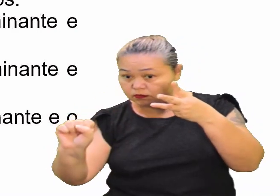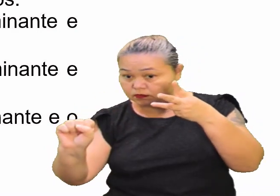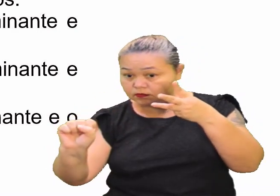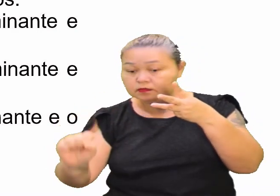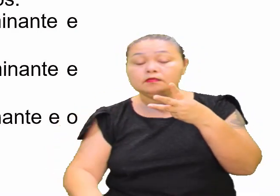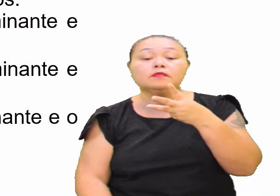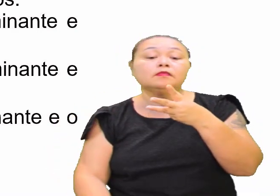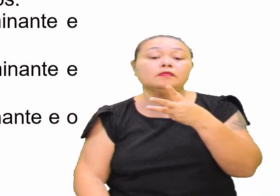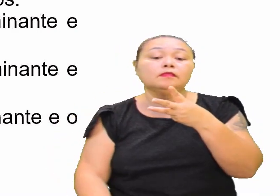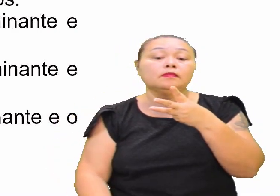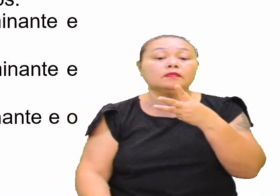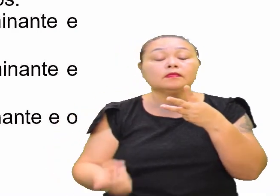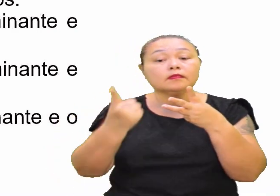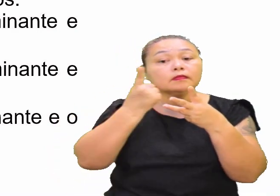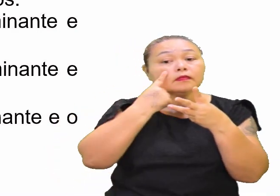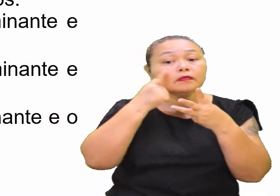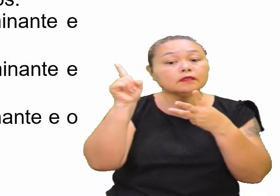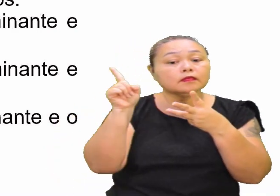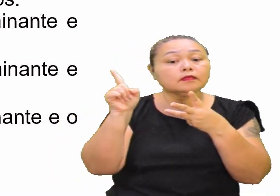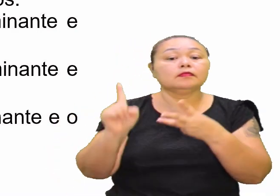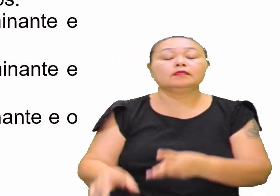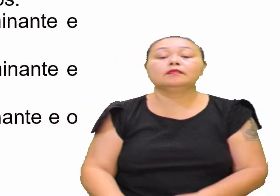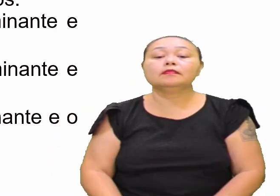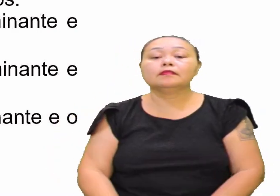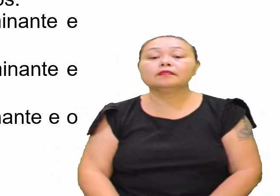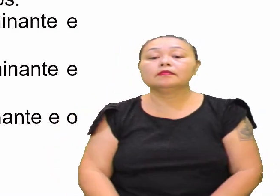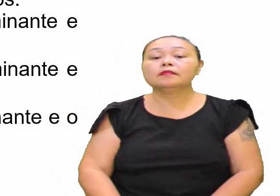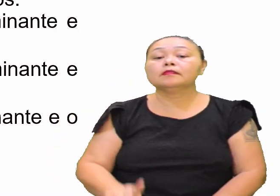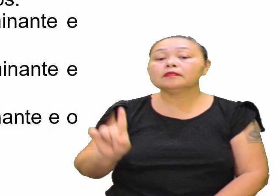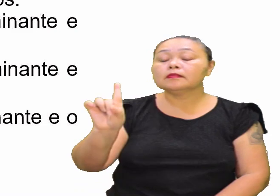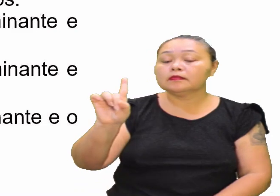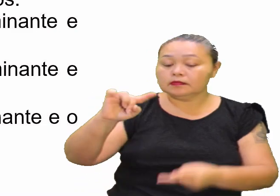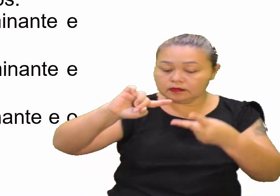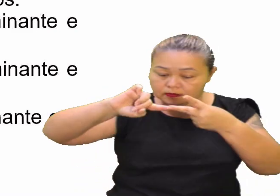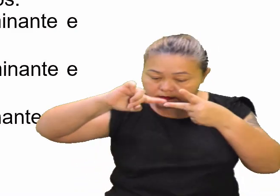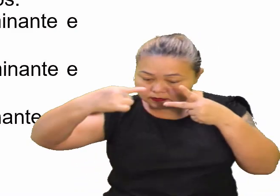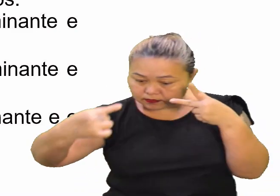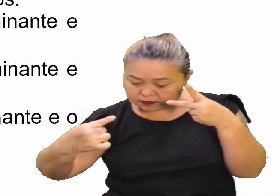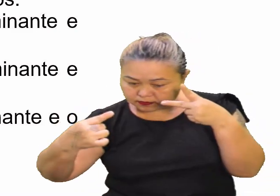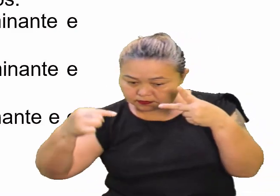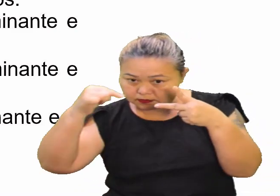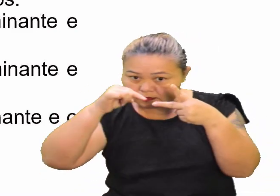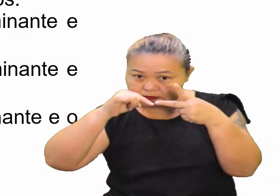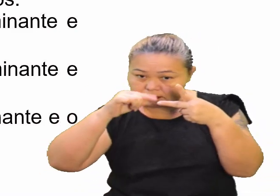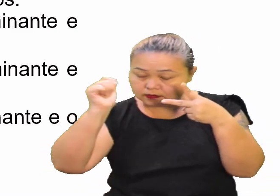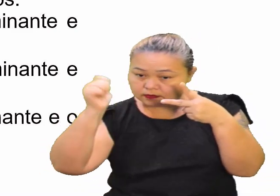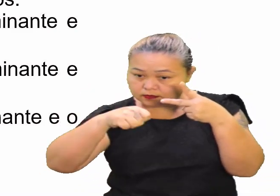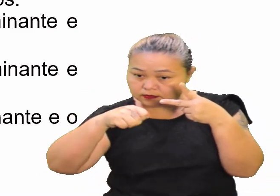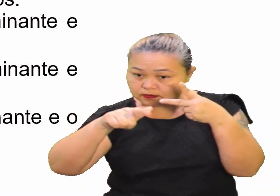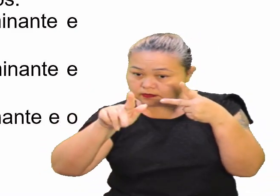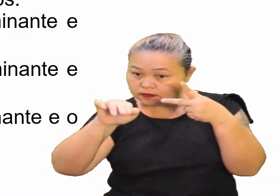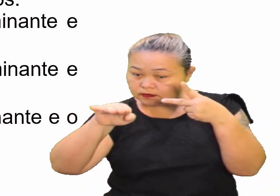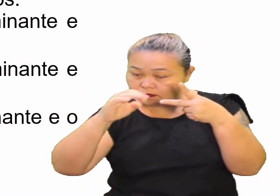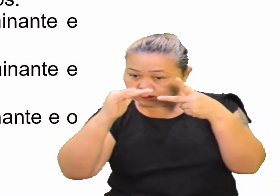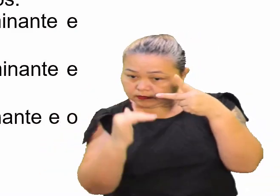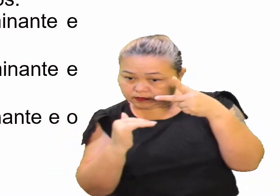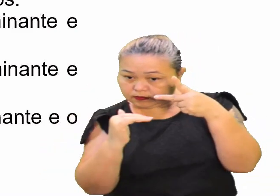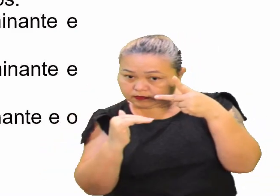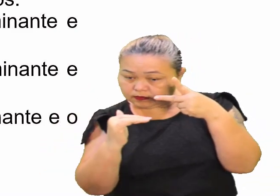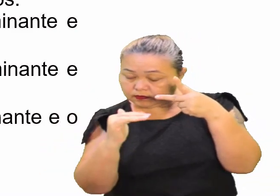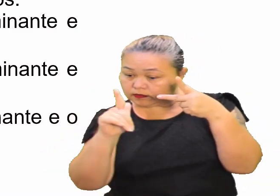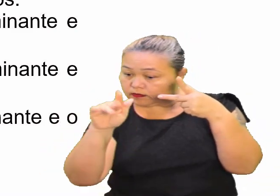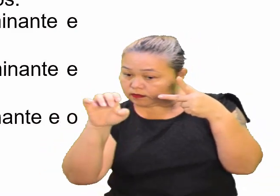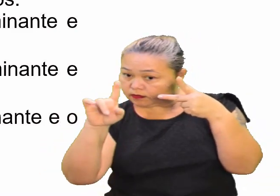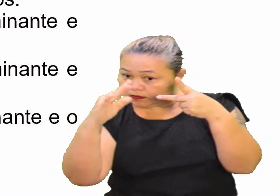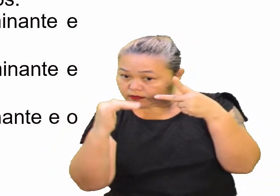eu tenho mulher afetada, que está em pretinho, então ela é autossômica. Acontece com homem e com mulher.